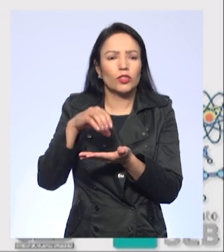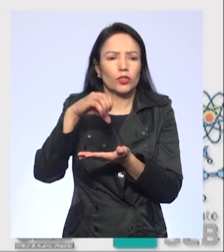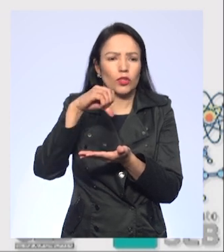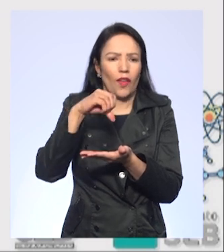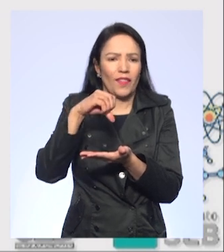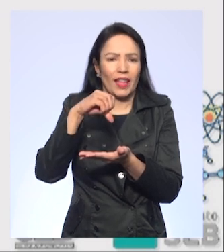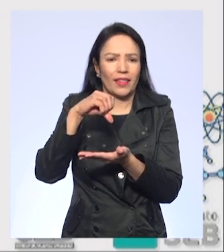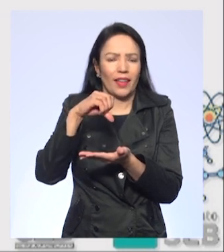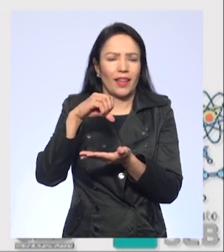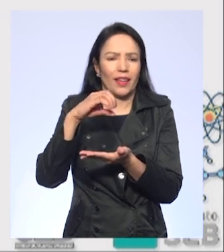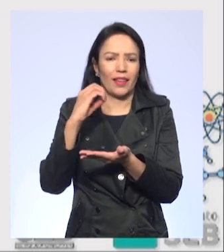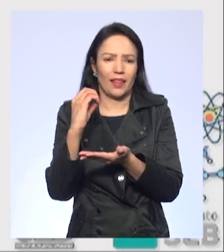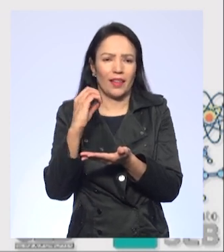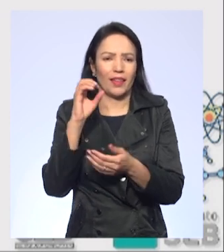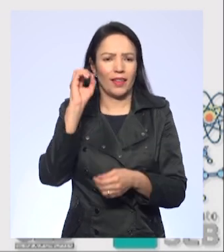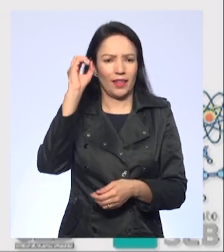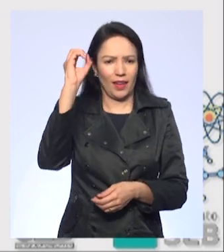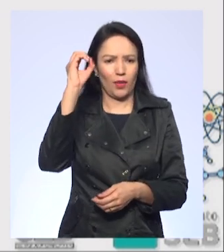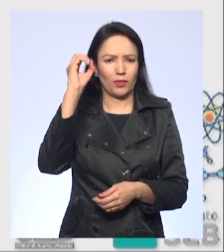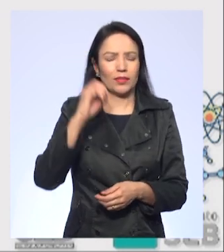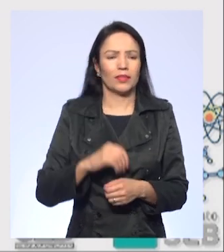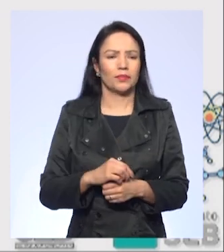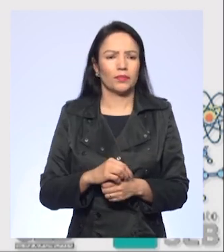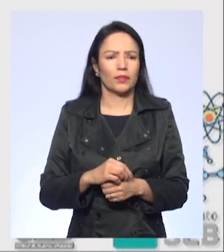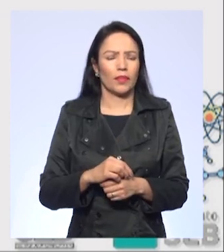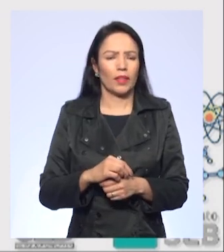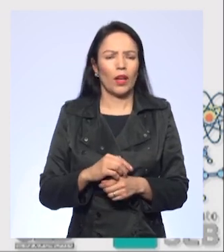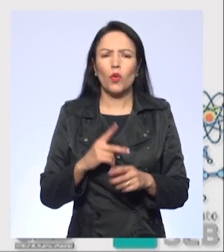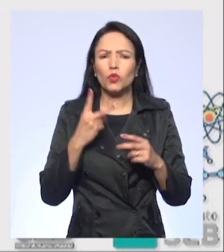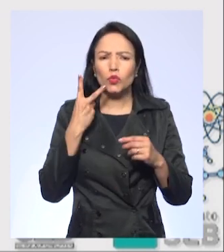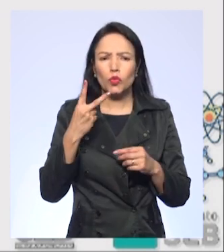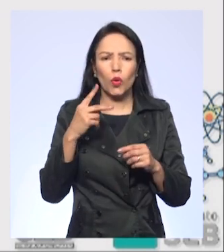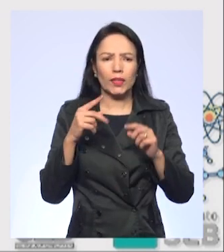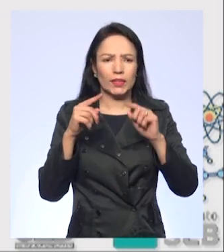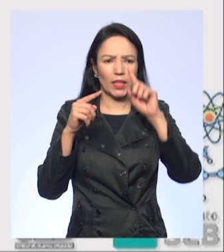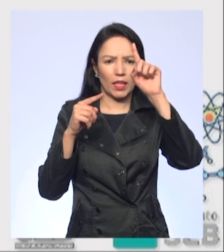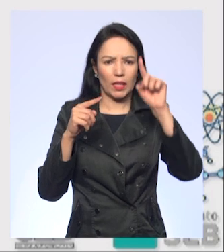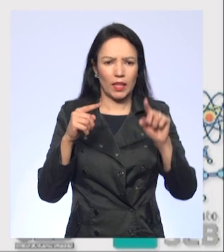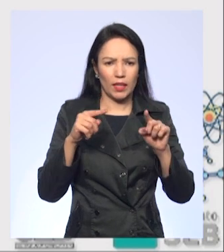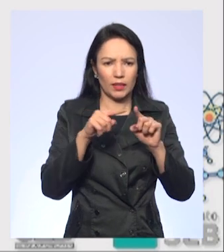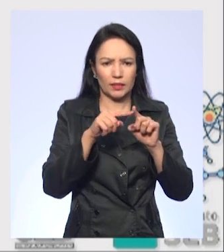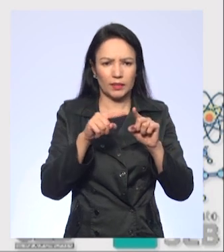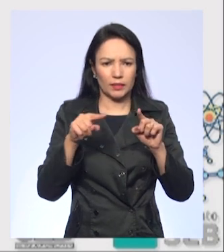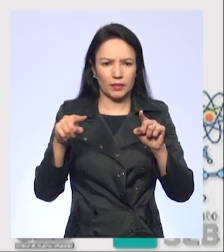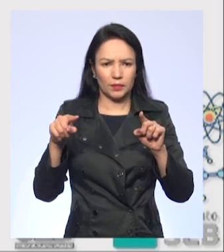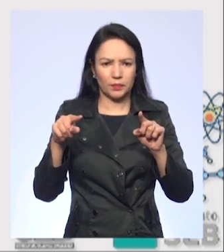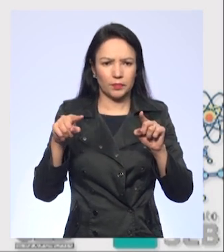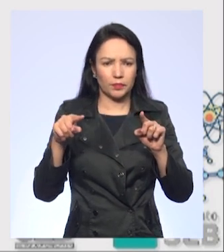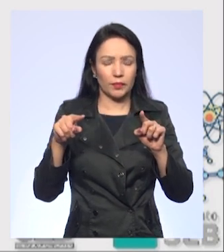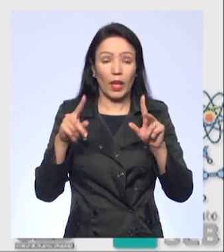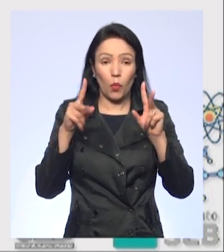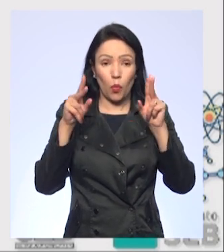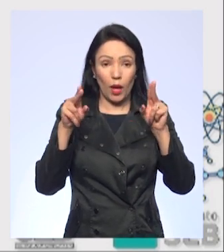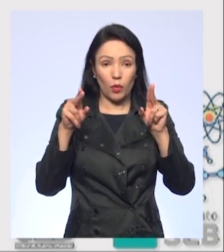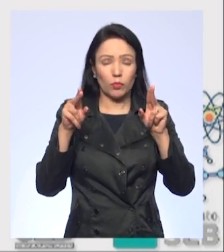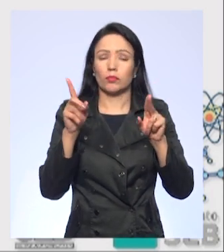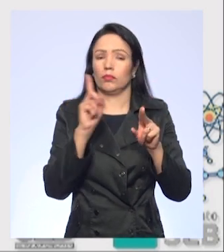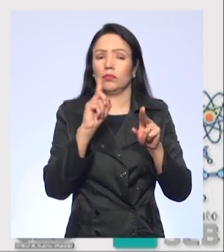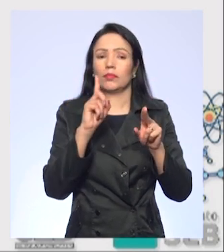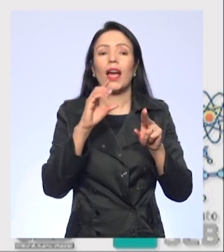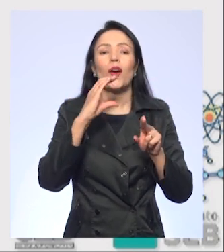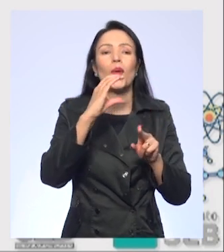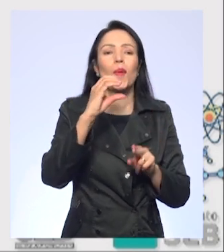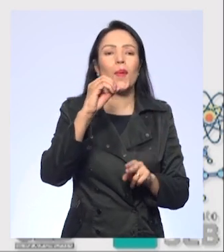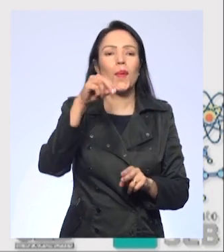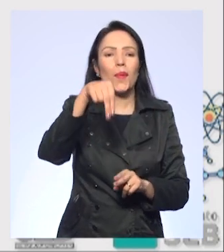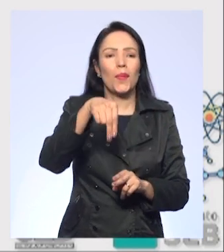exatamente iguais. A gente não fala que os triângulos são iguais, a gente fala que os triângulos são congruentes. Lembrando que a palavra congruência vem